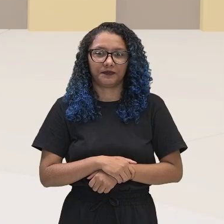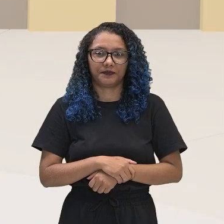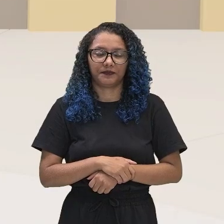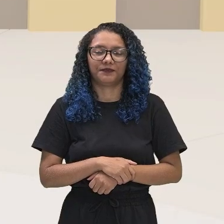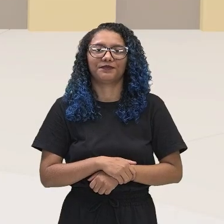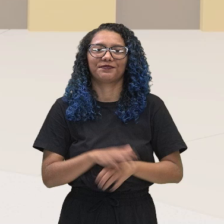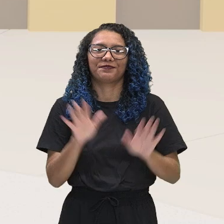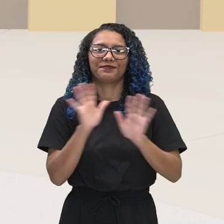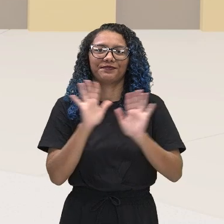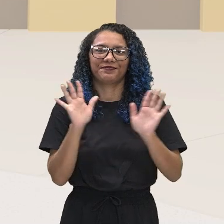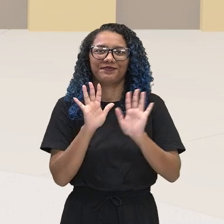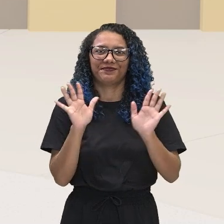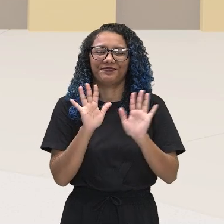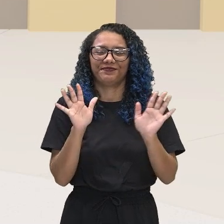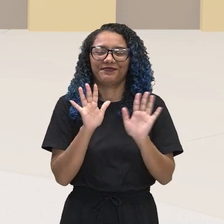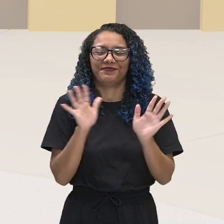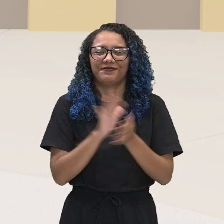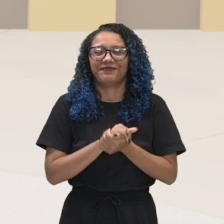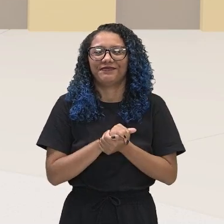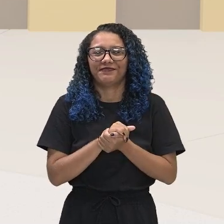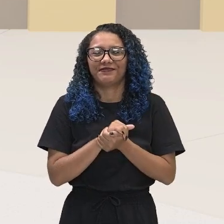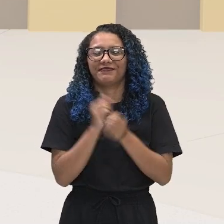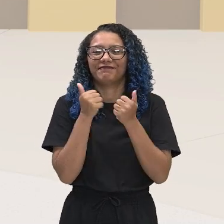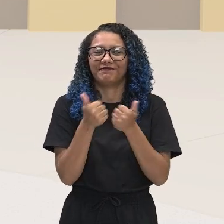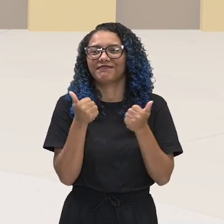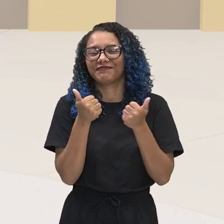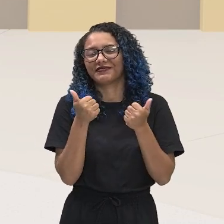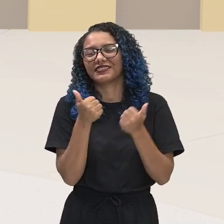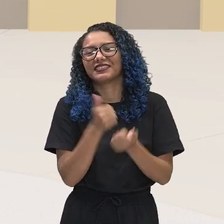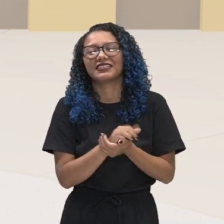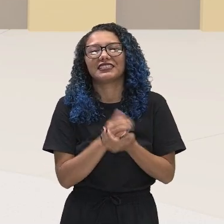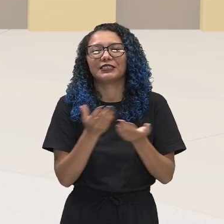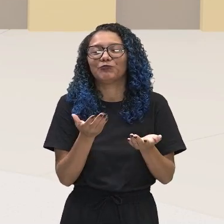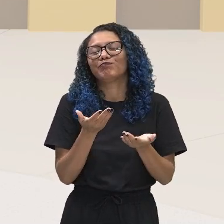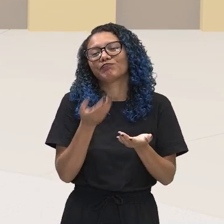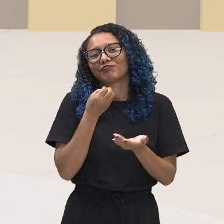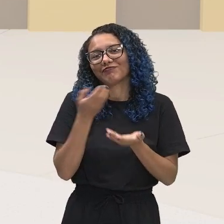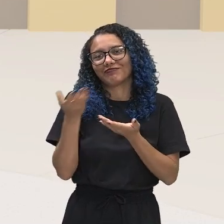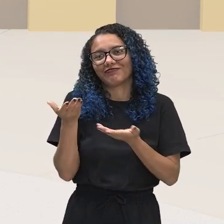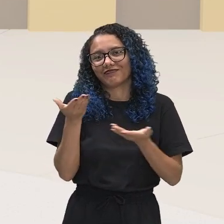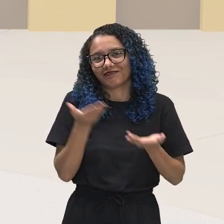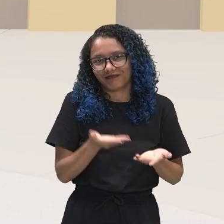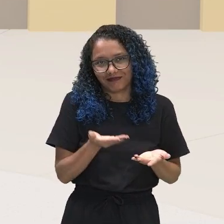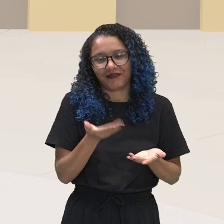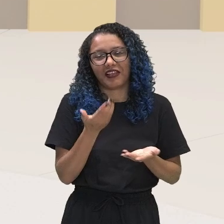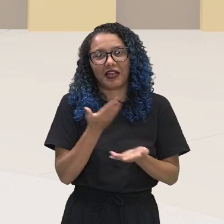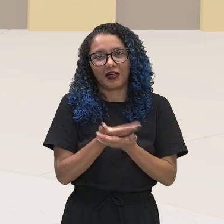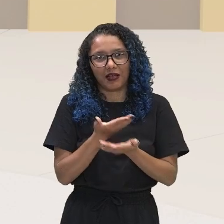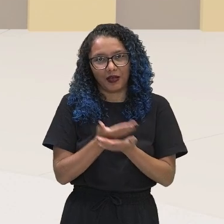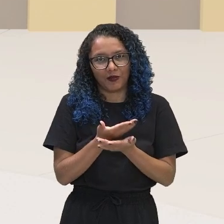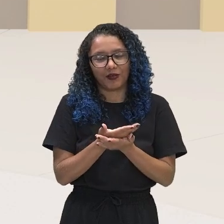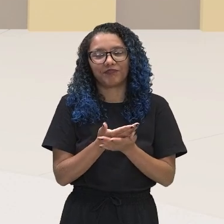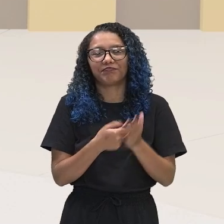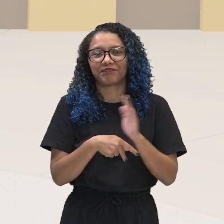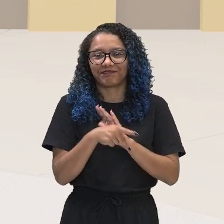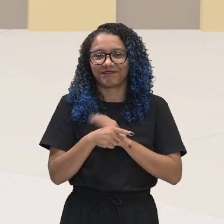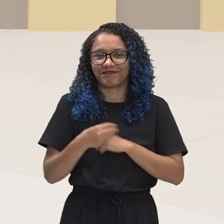Olá, meus queridos alunos, tudo bem com vocês? Sejam todos bem-vindos à nossa aula de Projeto de